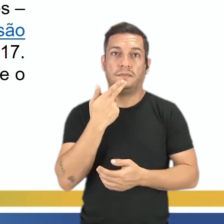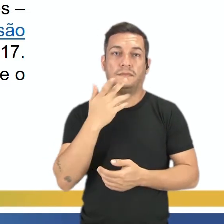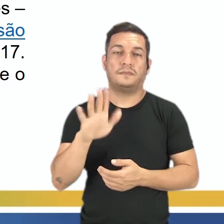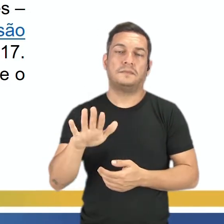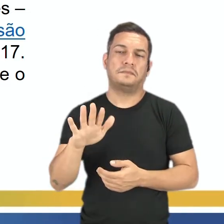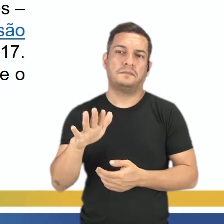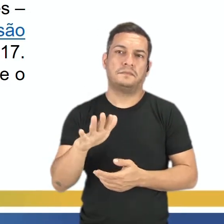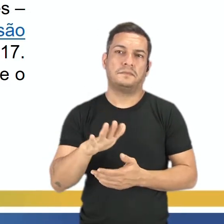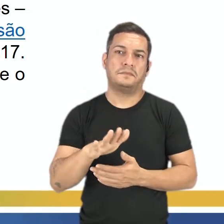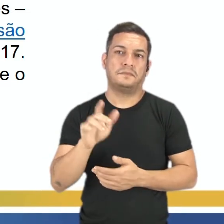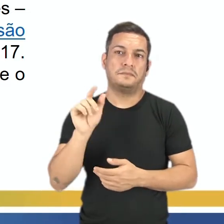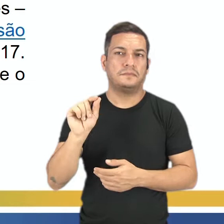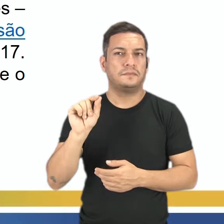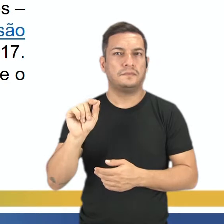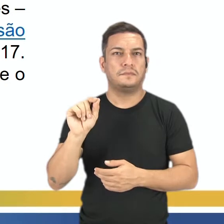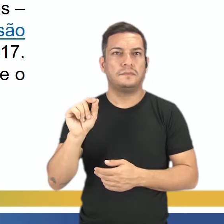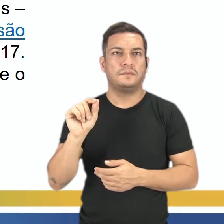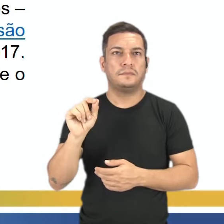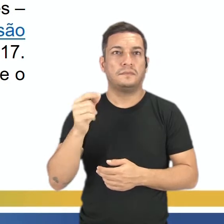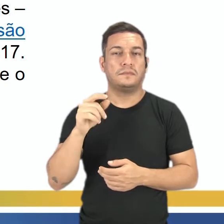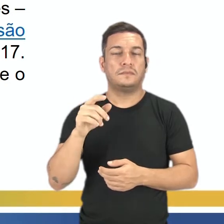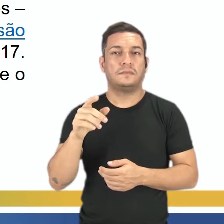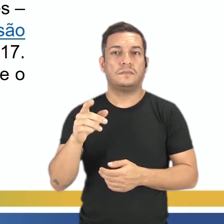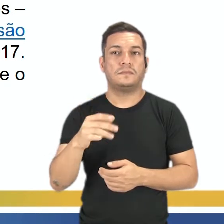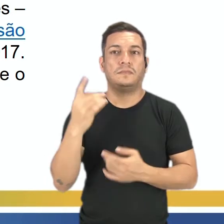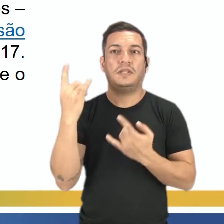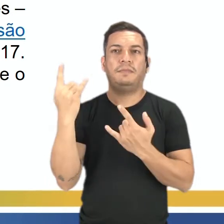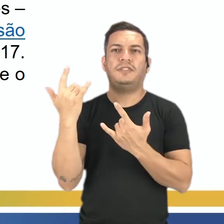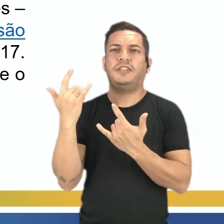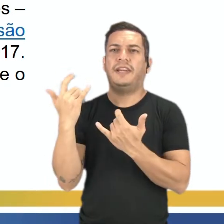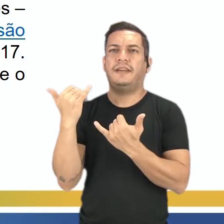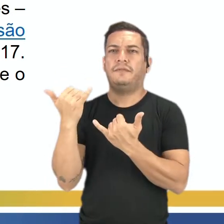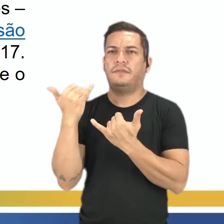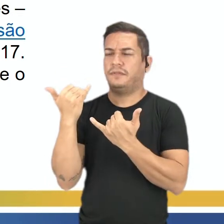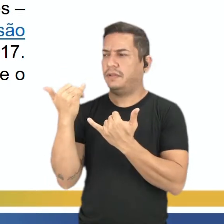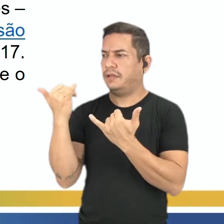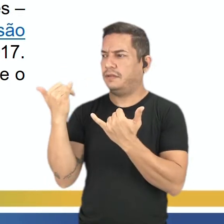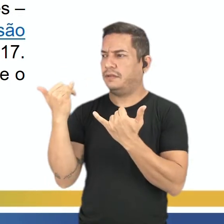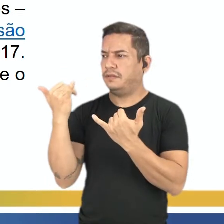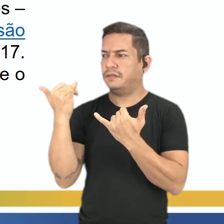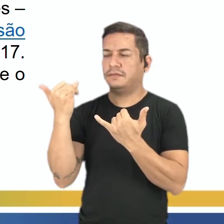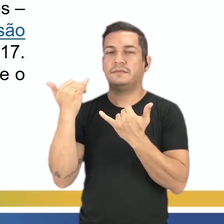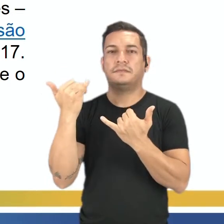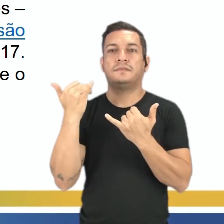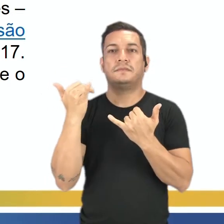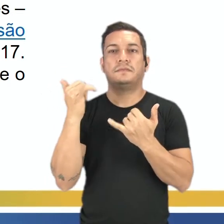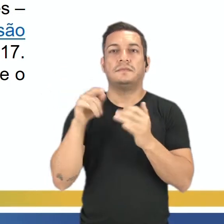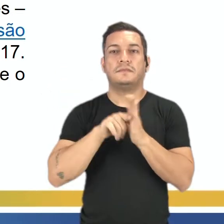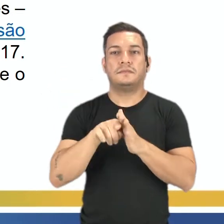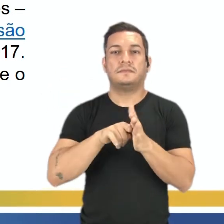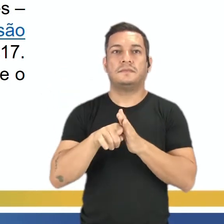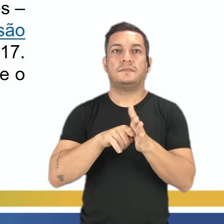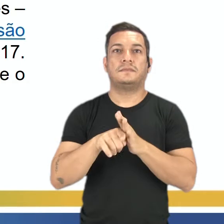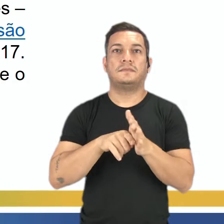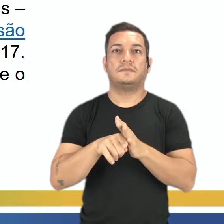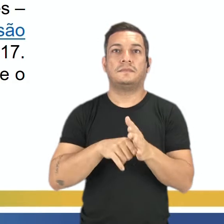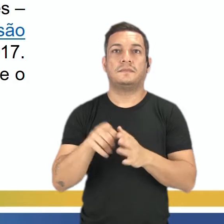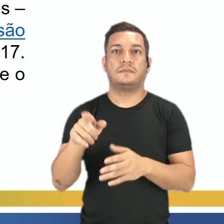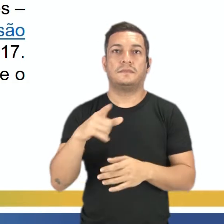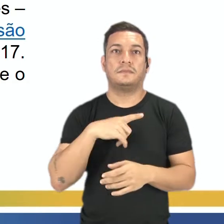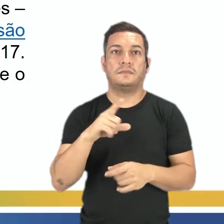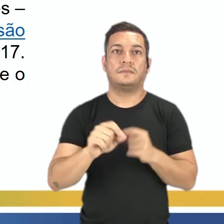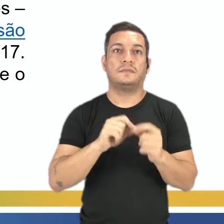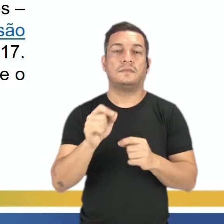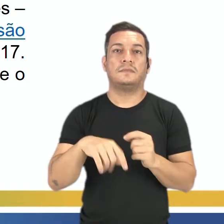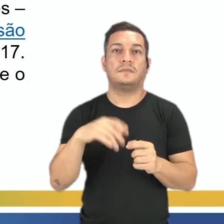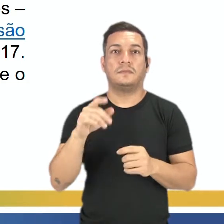de um censo do IBGE de 2017, 2018, 2019, onde a